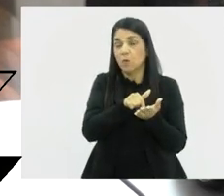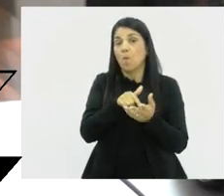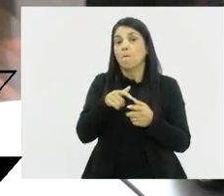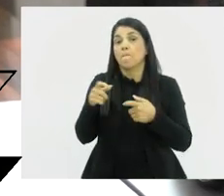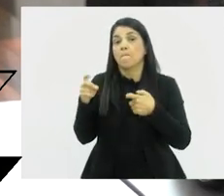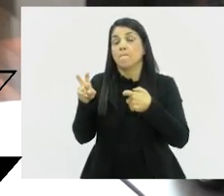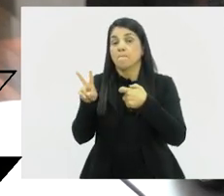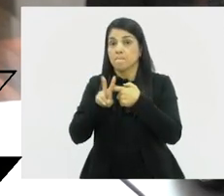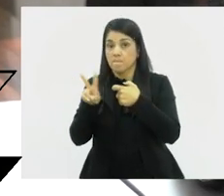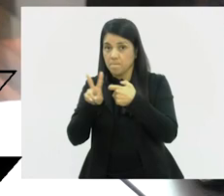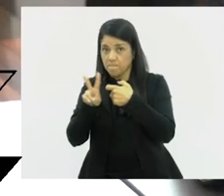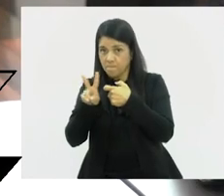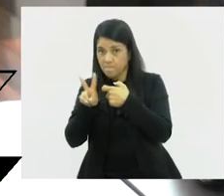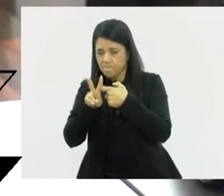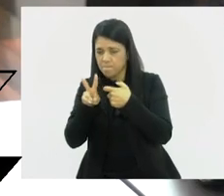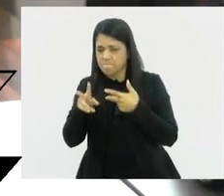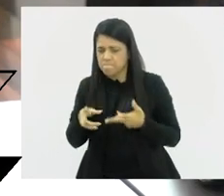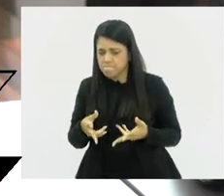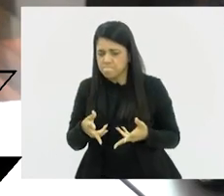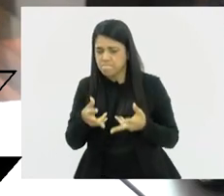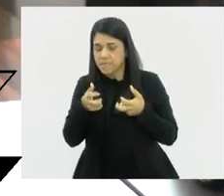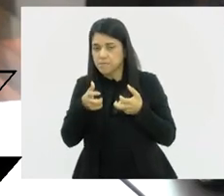em caso de perceberem